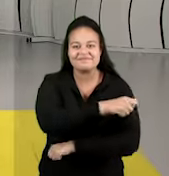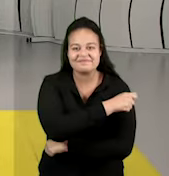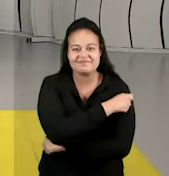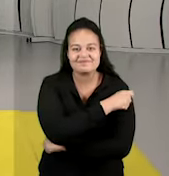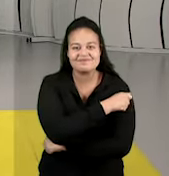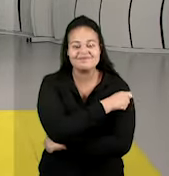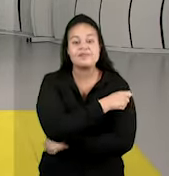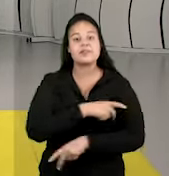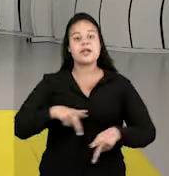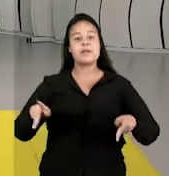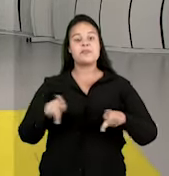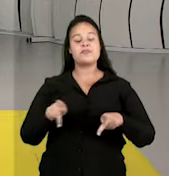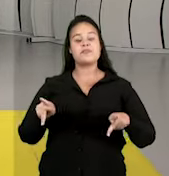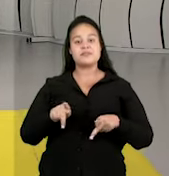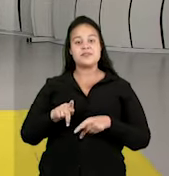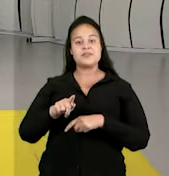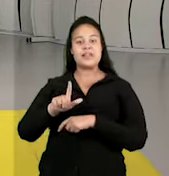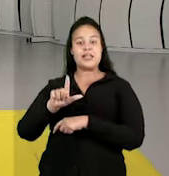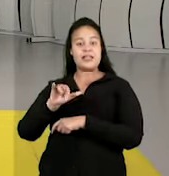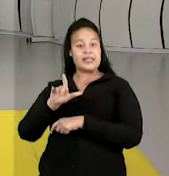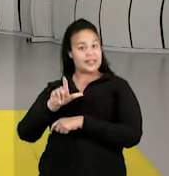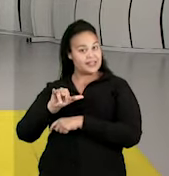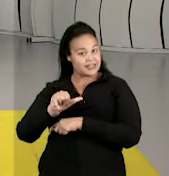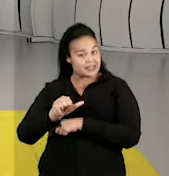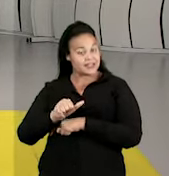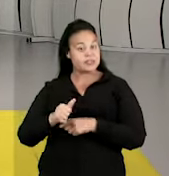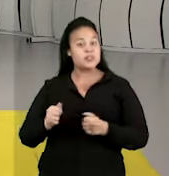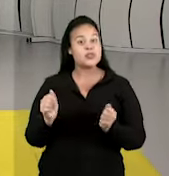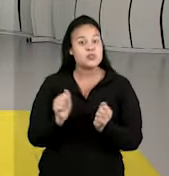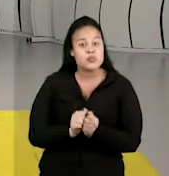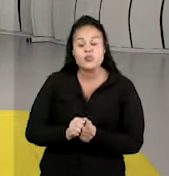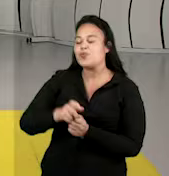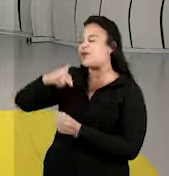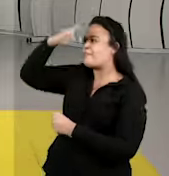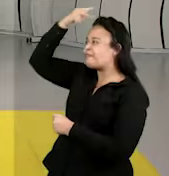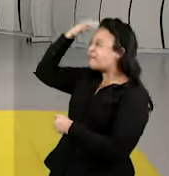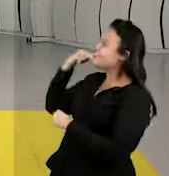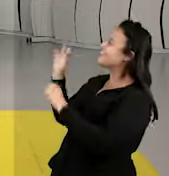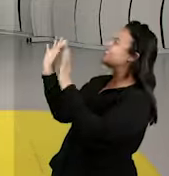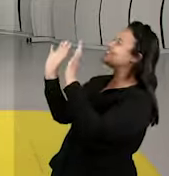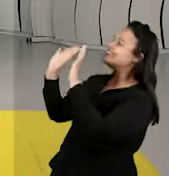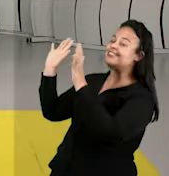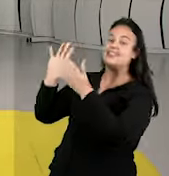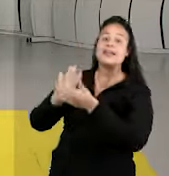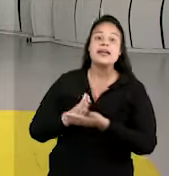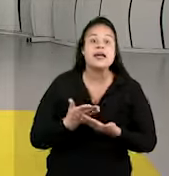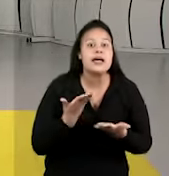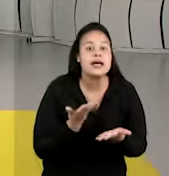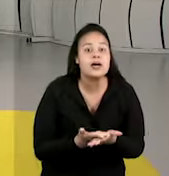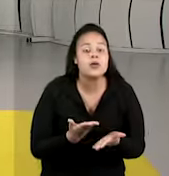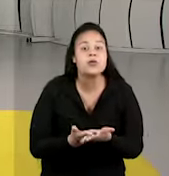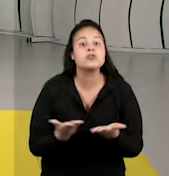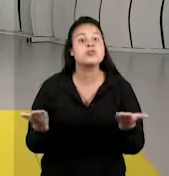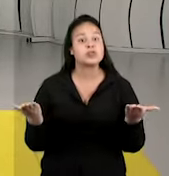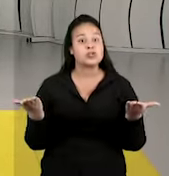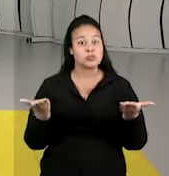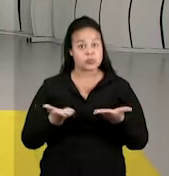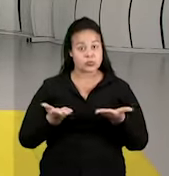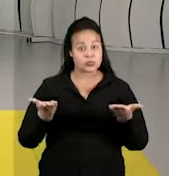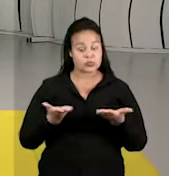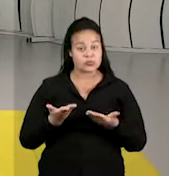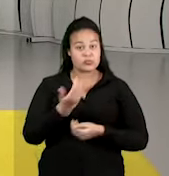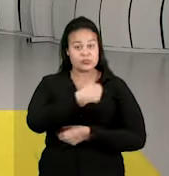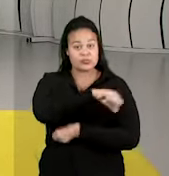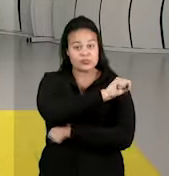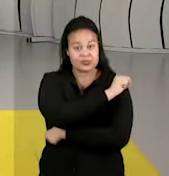estudante, professora Lili, aqui comigo está a Vânia. A aula de hoje do 8º